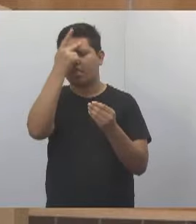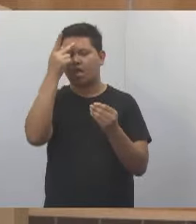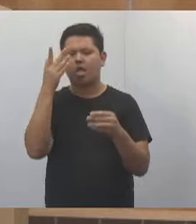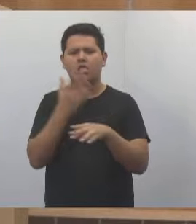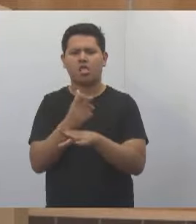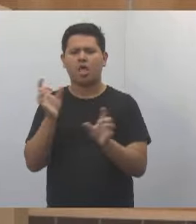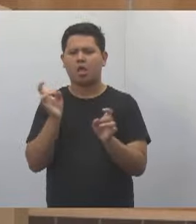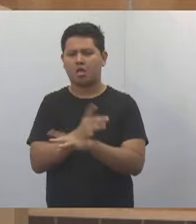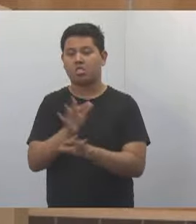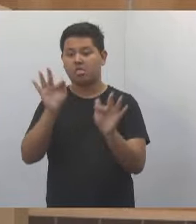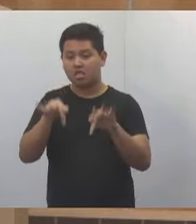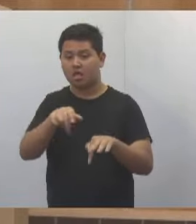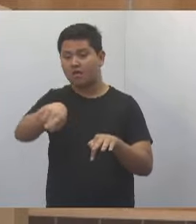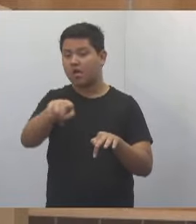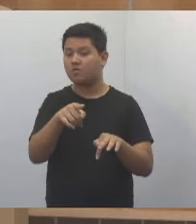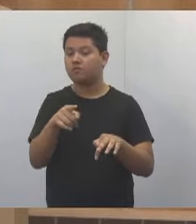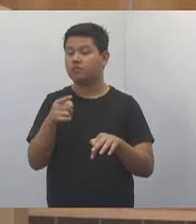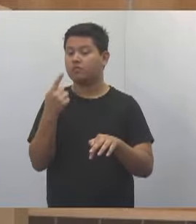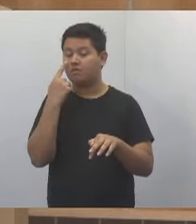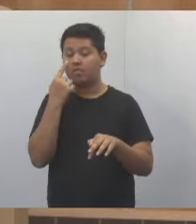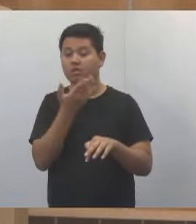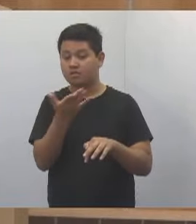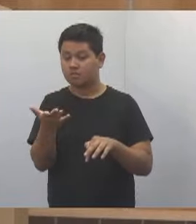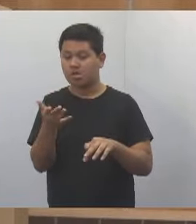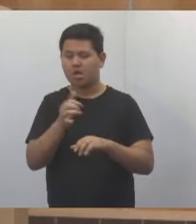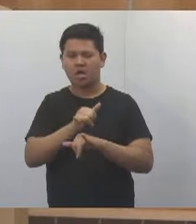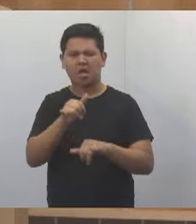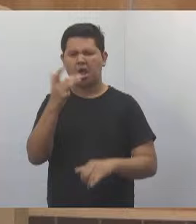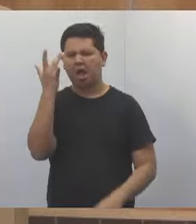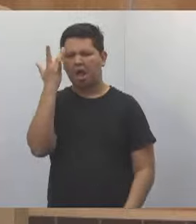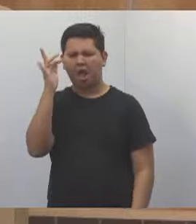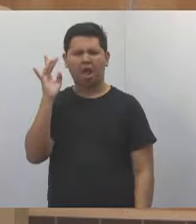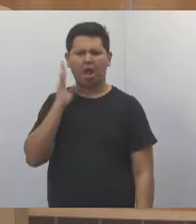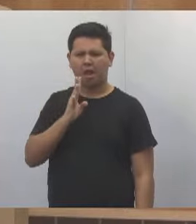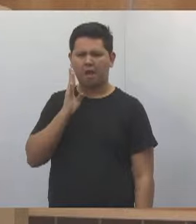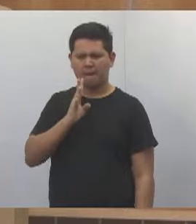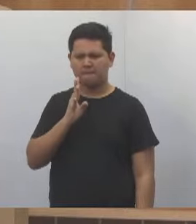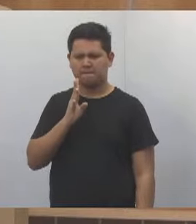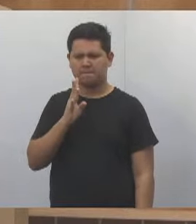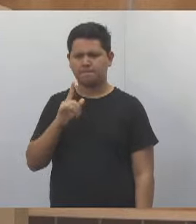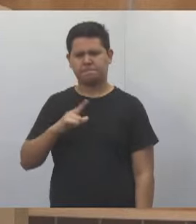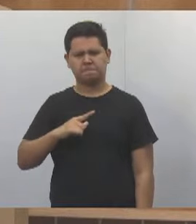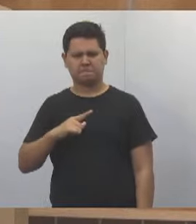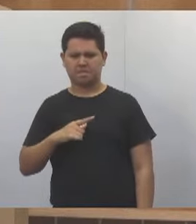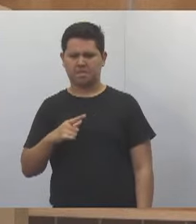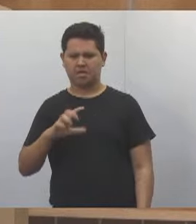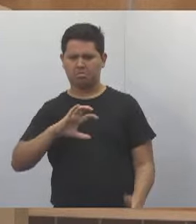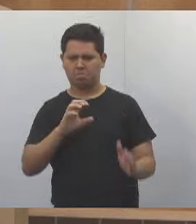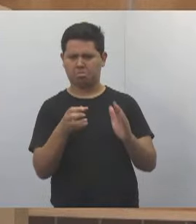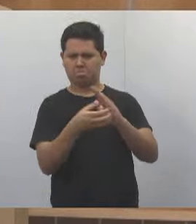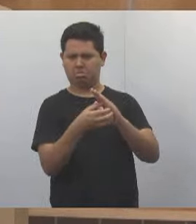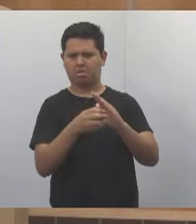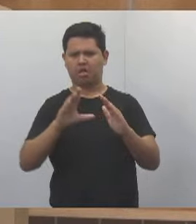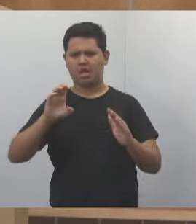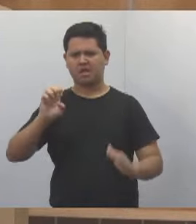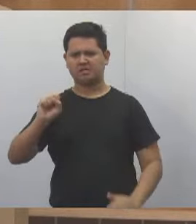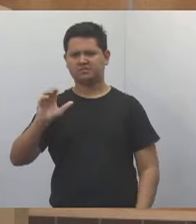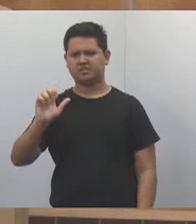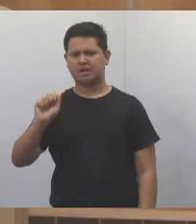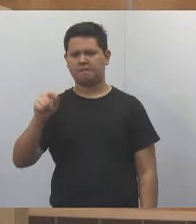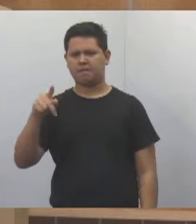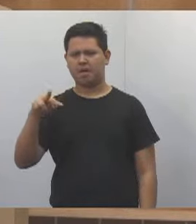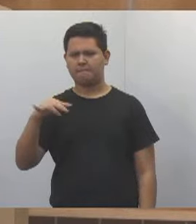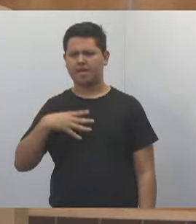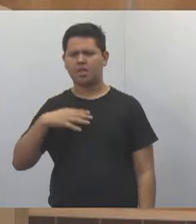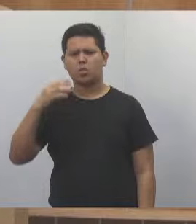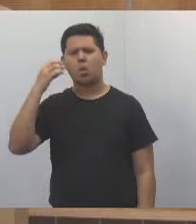dar um basta. E você, que porventura, porque acha que é legal ter esse escapamento adulterado, né, que você põe a mão